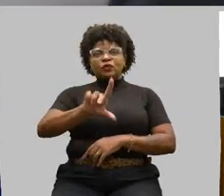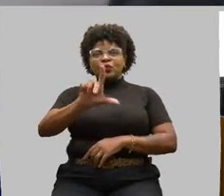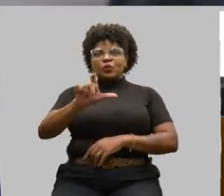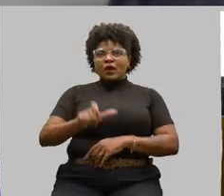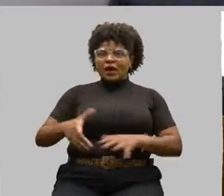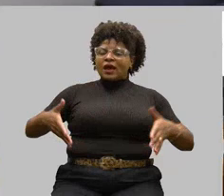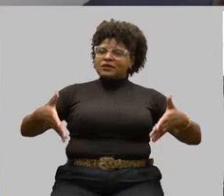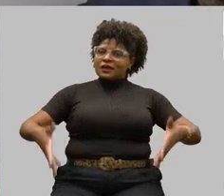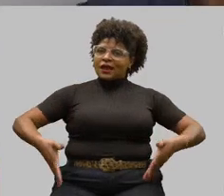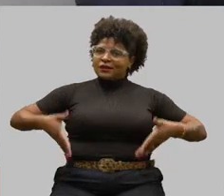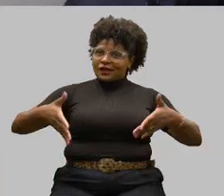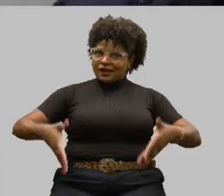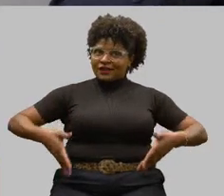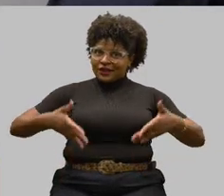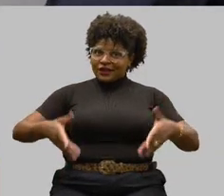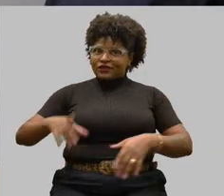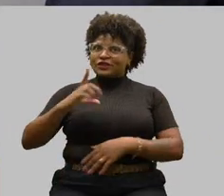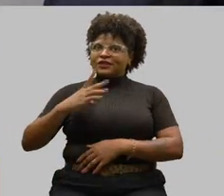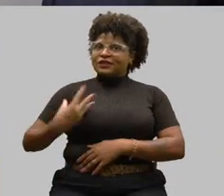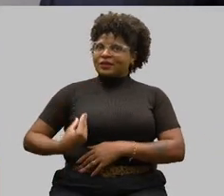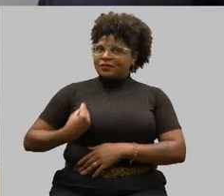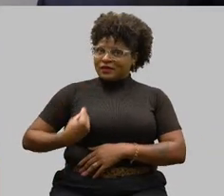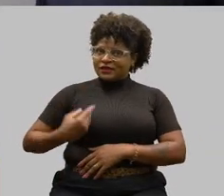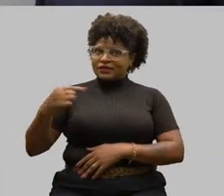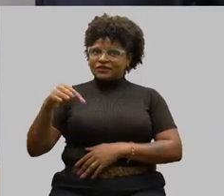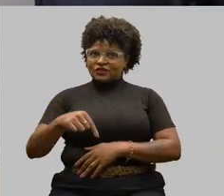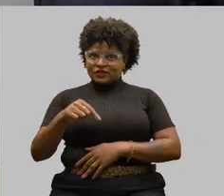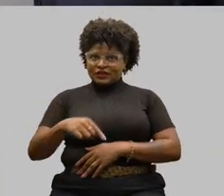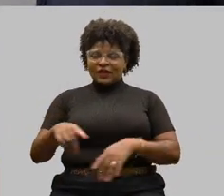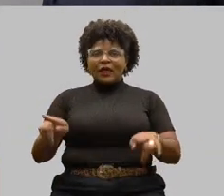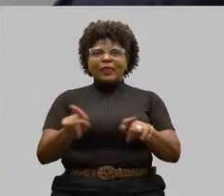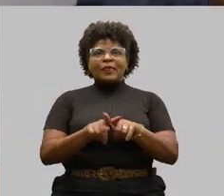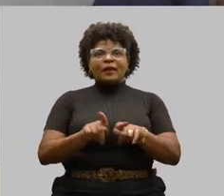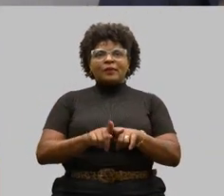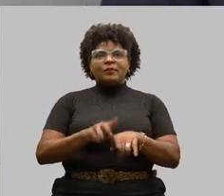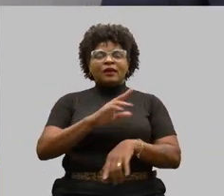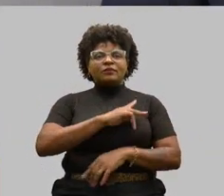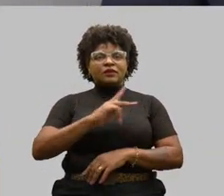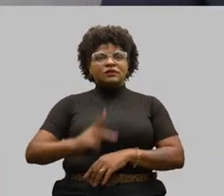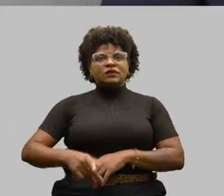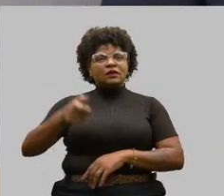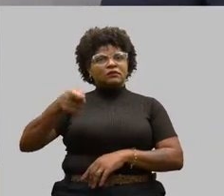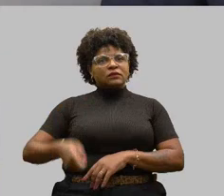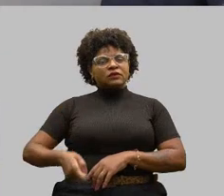o convite que a minha foi feita pelo presidente tribunal de justiça para